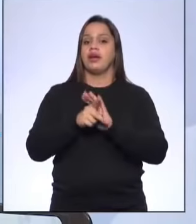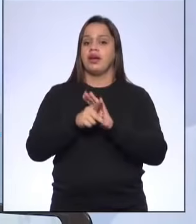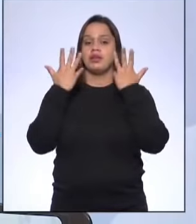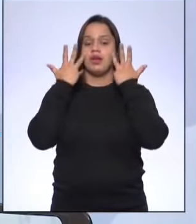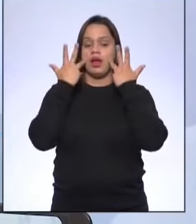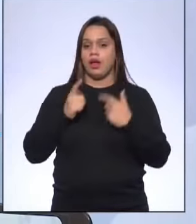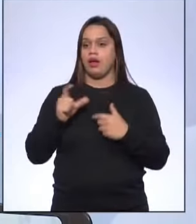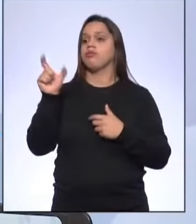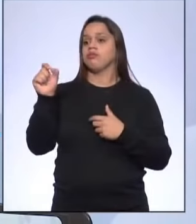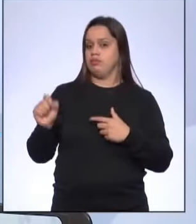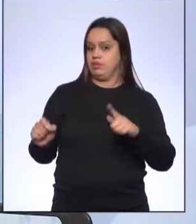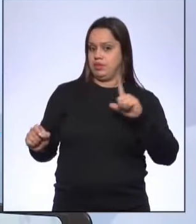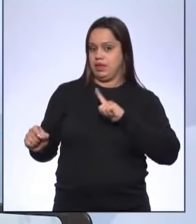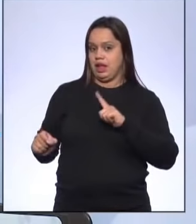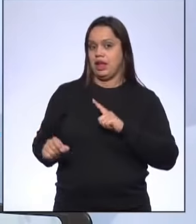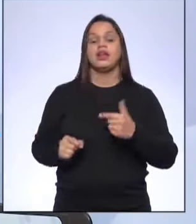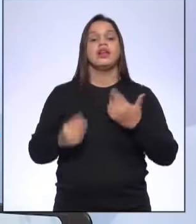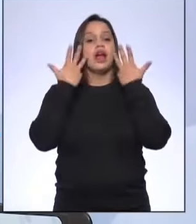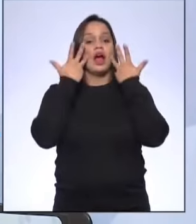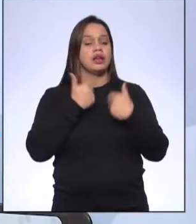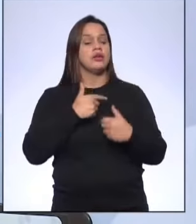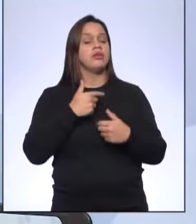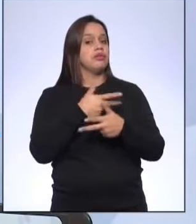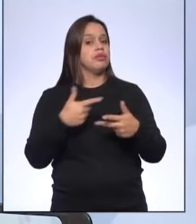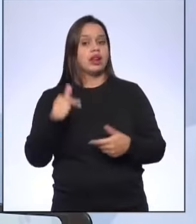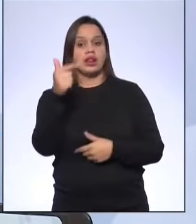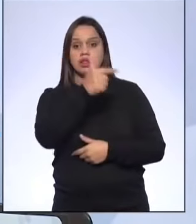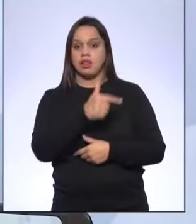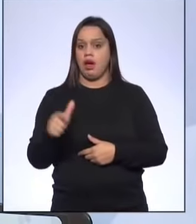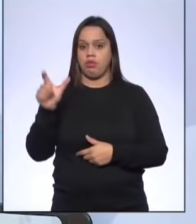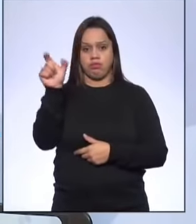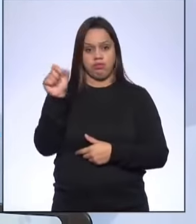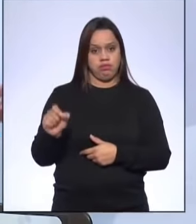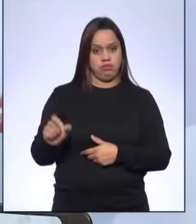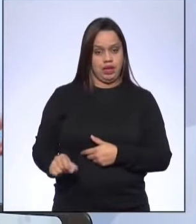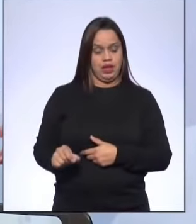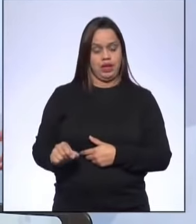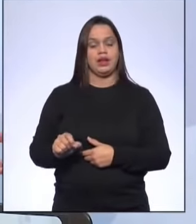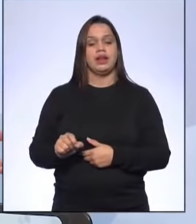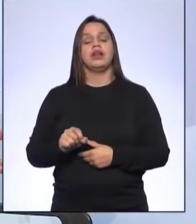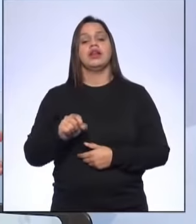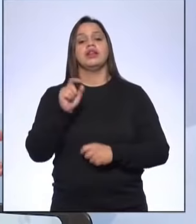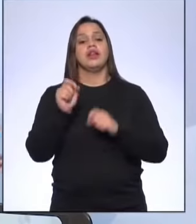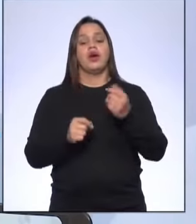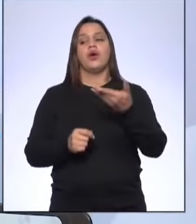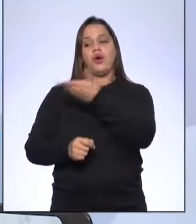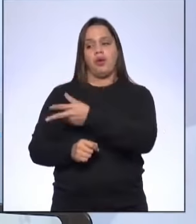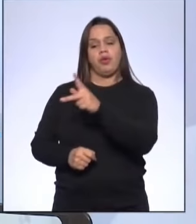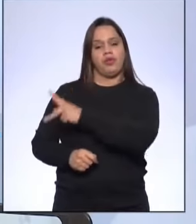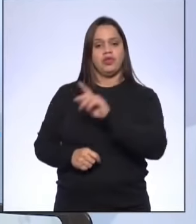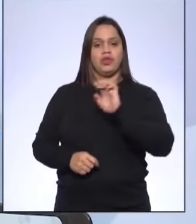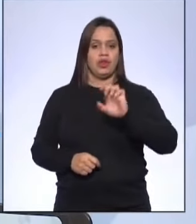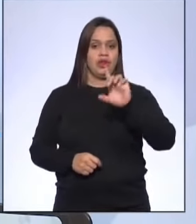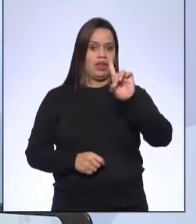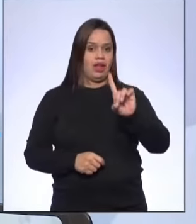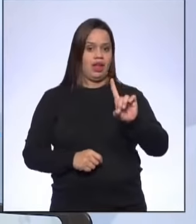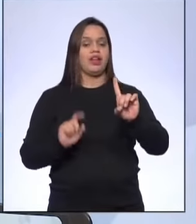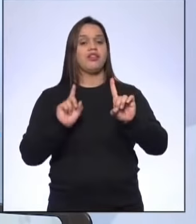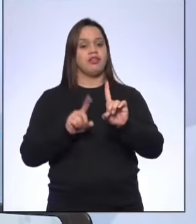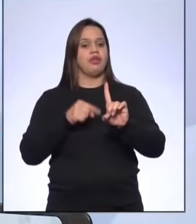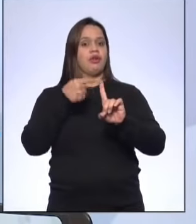nós somos professores e nós estudamos para falar sobre esses animais né até o professor é de uma